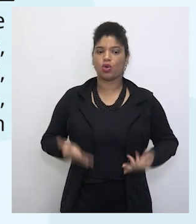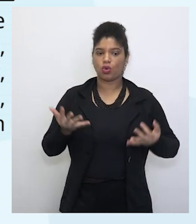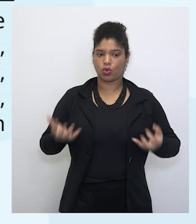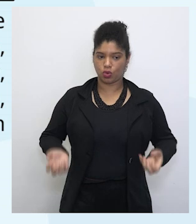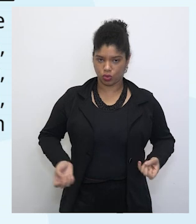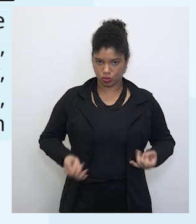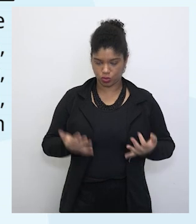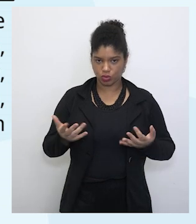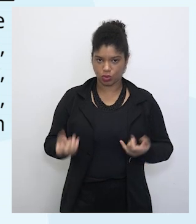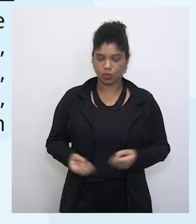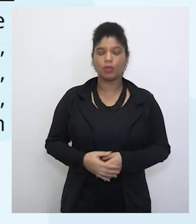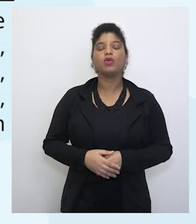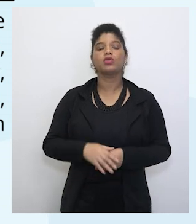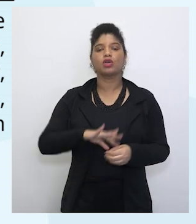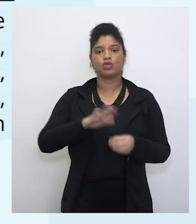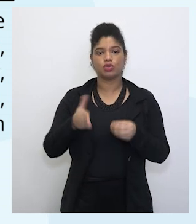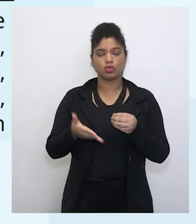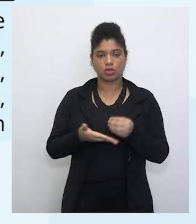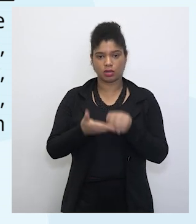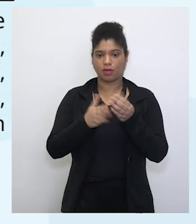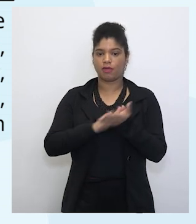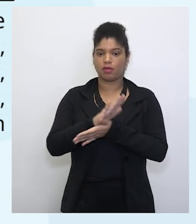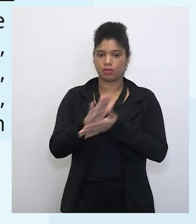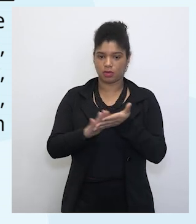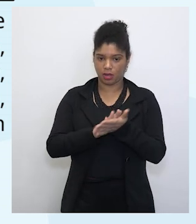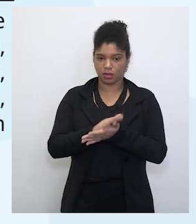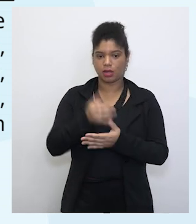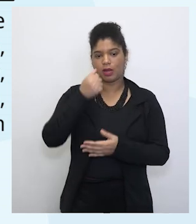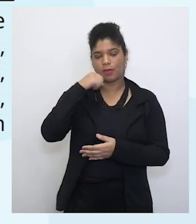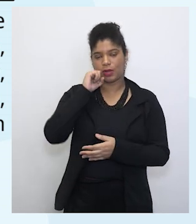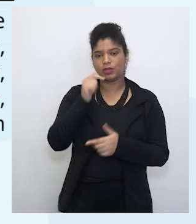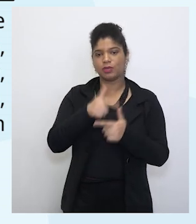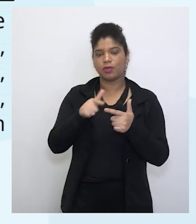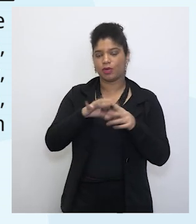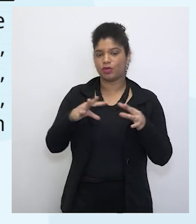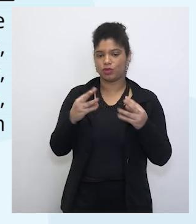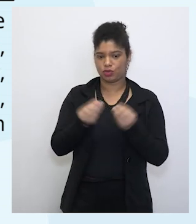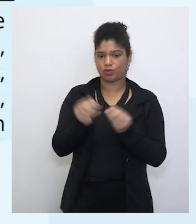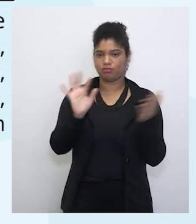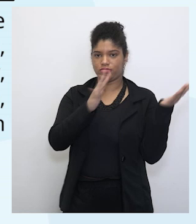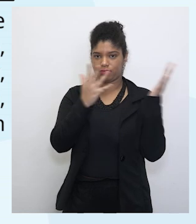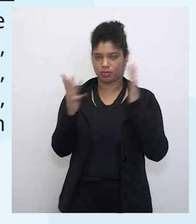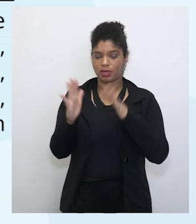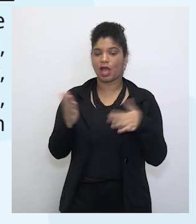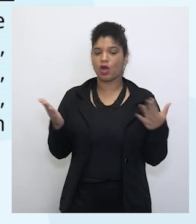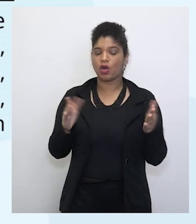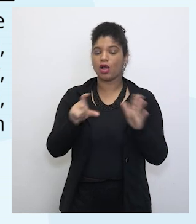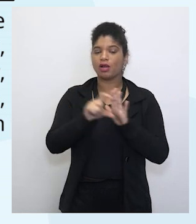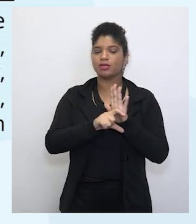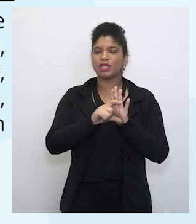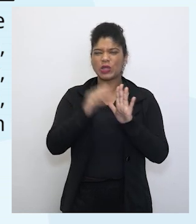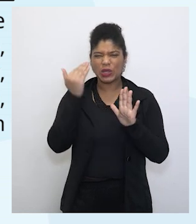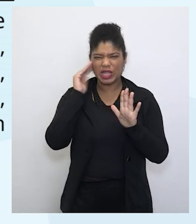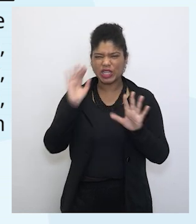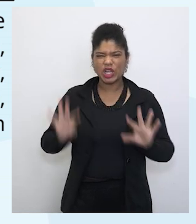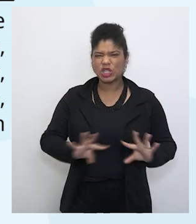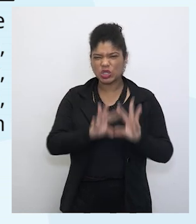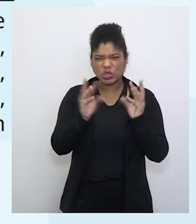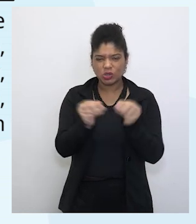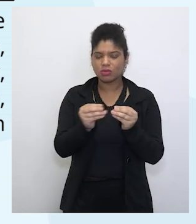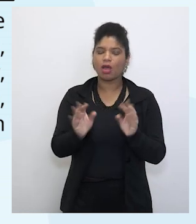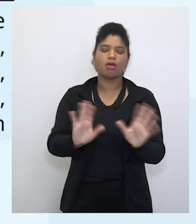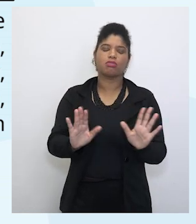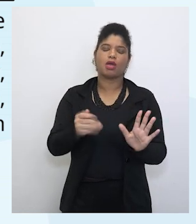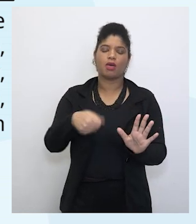All Environmental Issues. E aí tem um textinho pequeno. O que eu quero que vocês façam agora não é entender o texto todo ali, não.